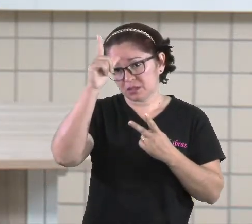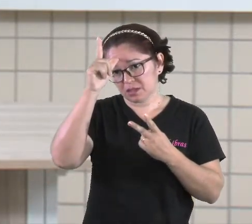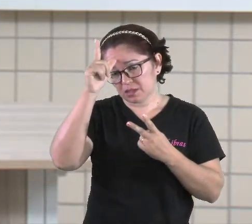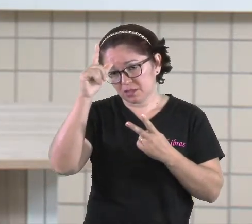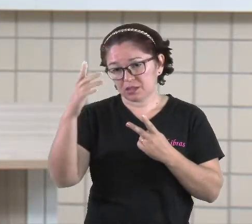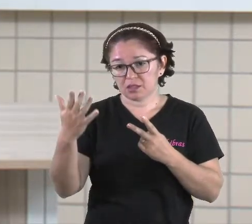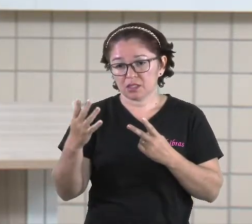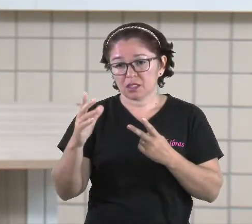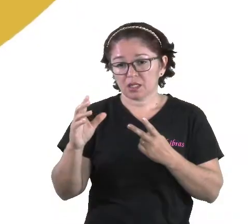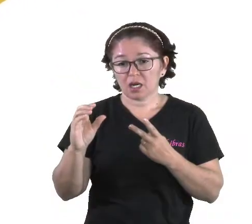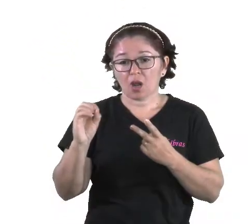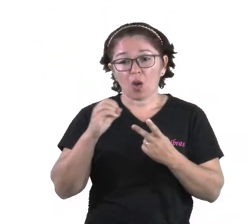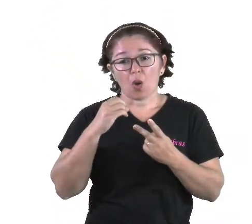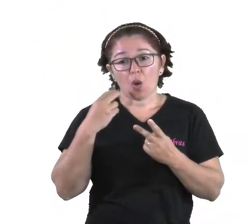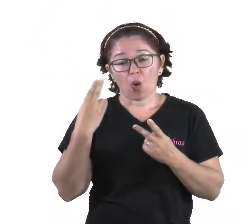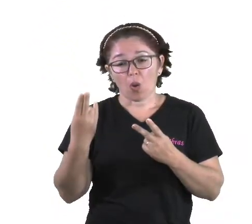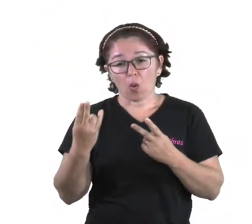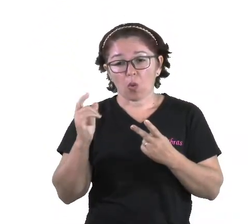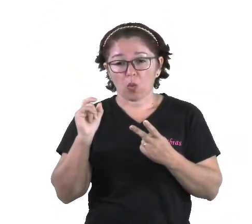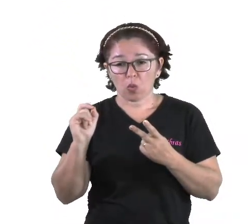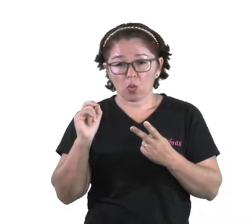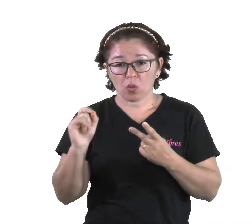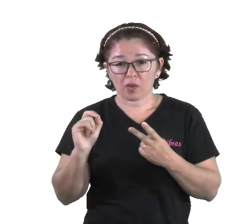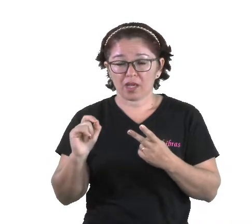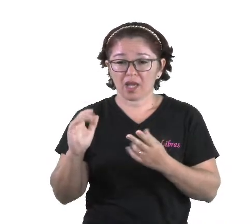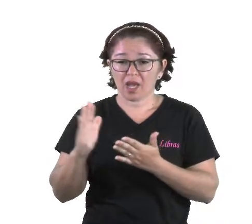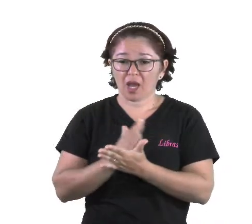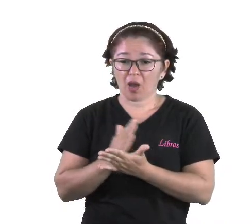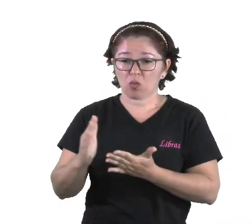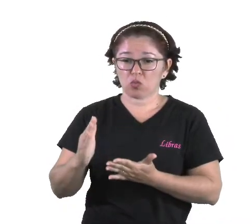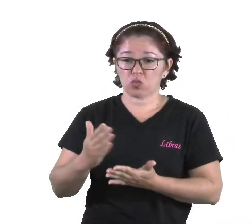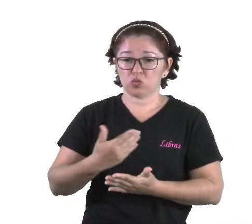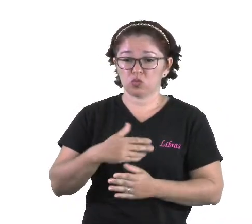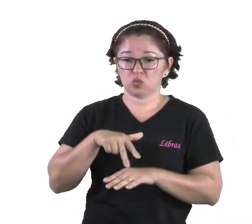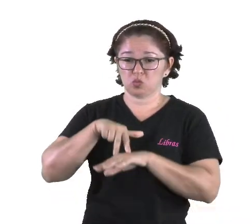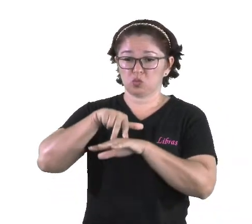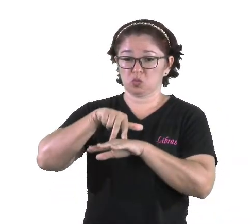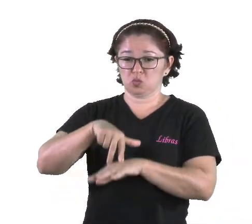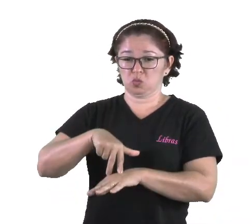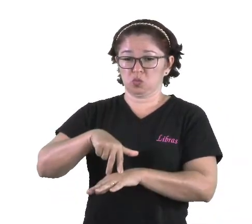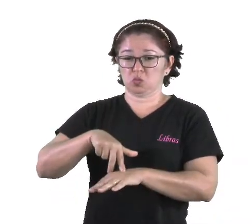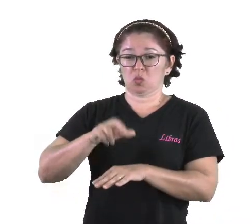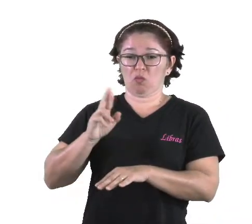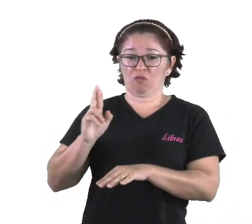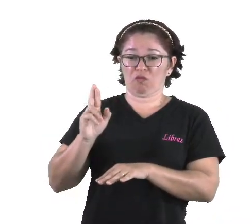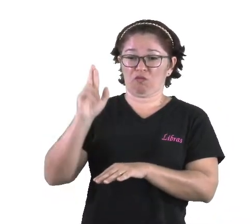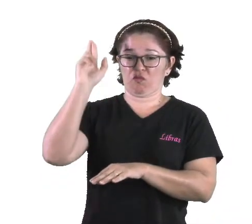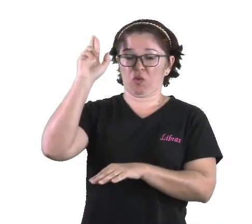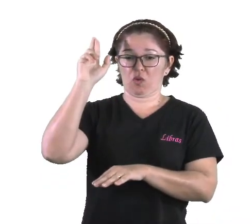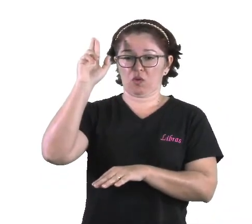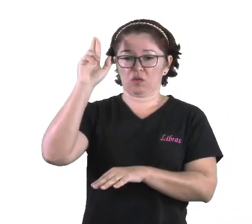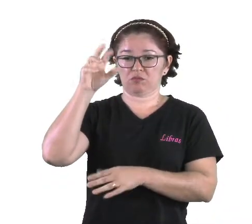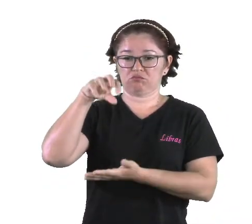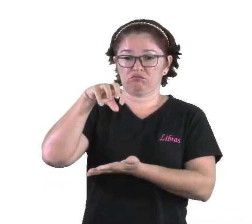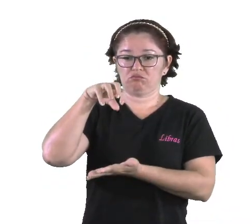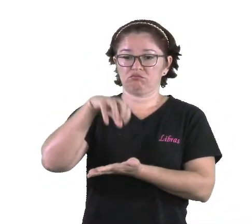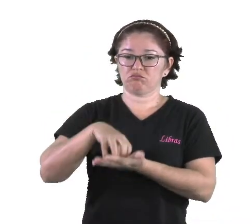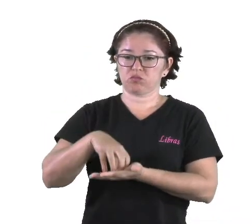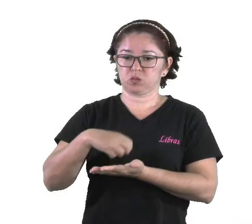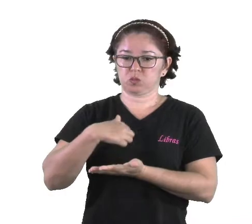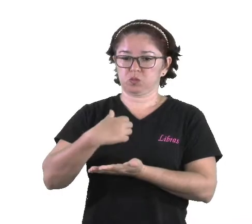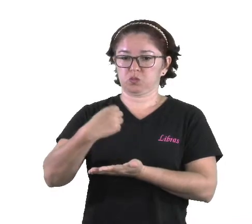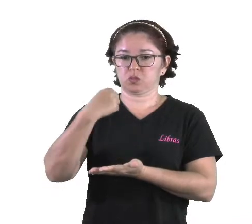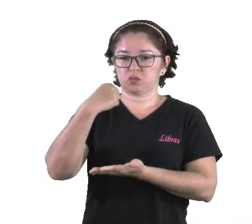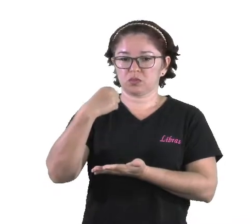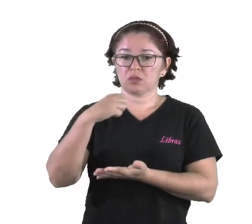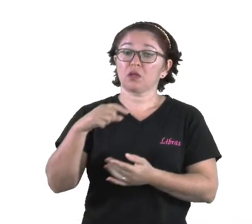eram autoridades muito fortes e centrais. Então Getúlio Vargas assume esse papel de centralizador do